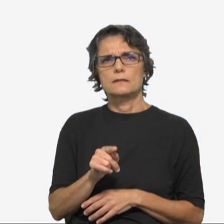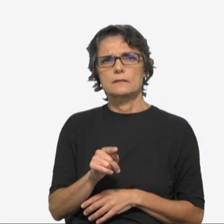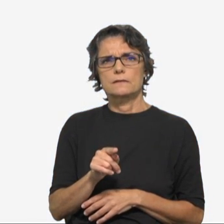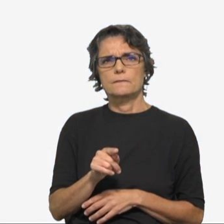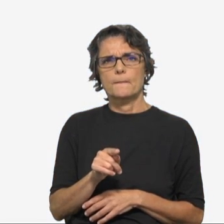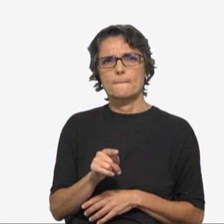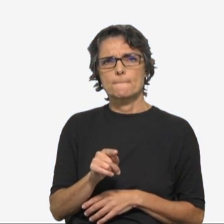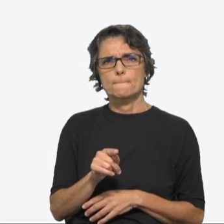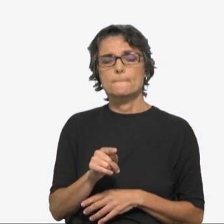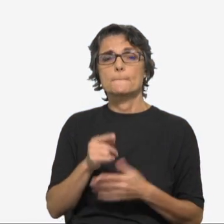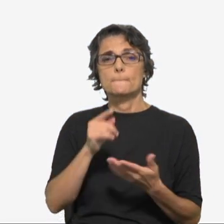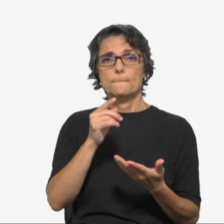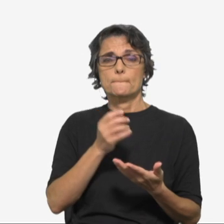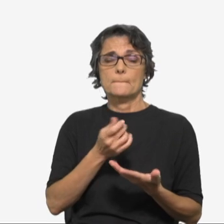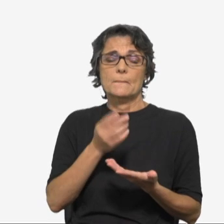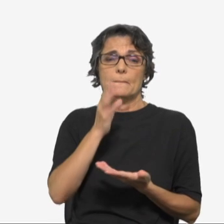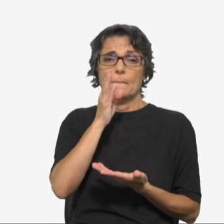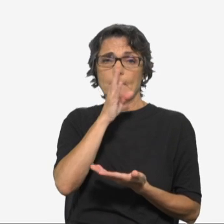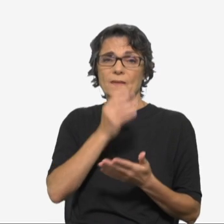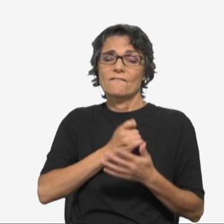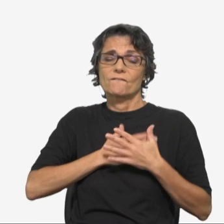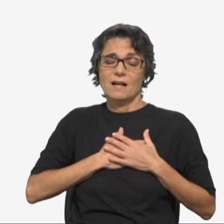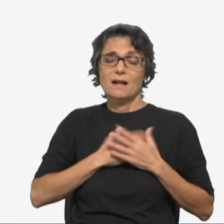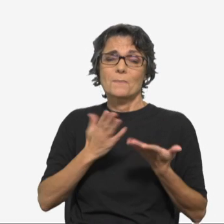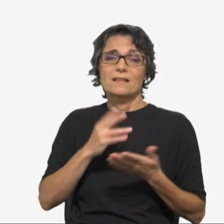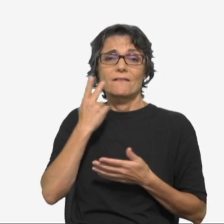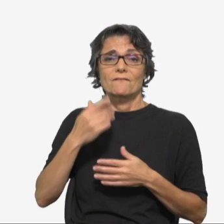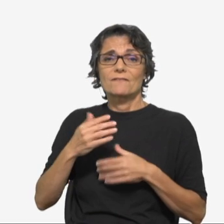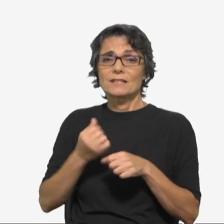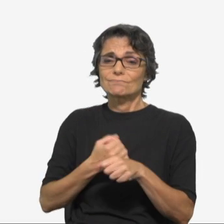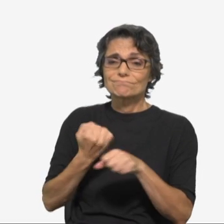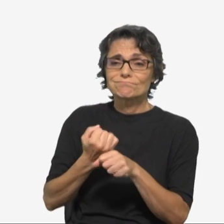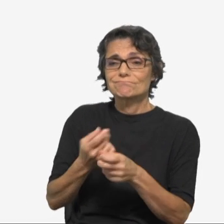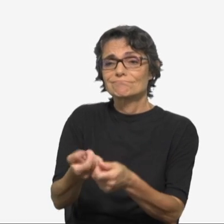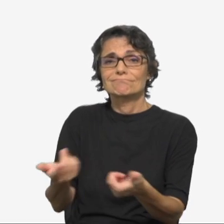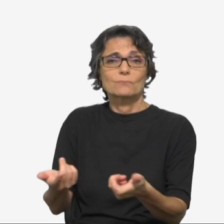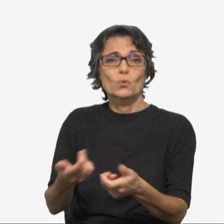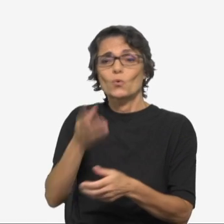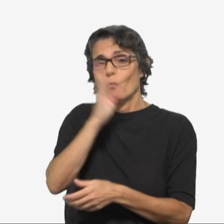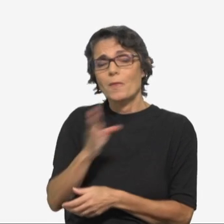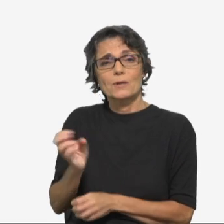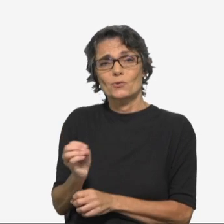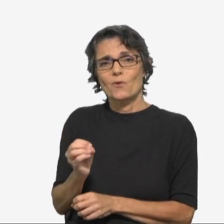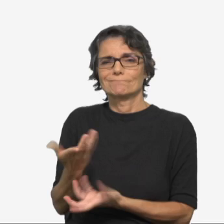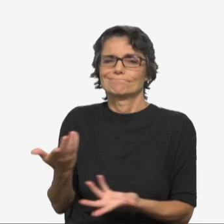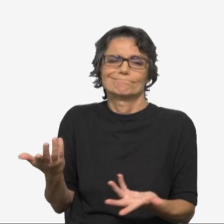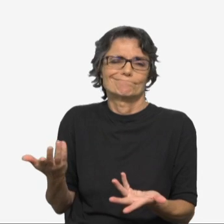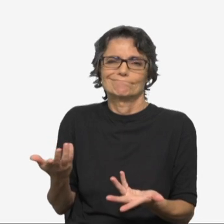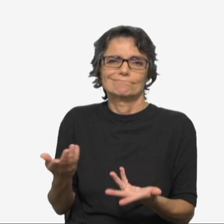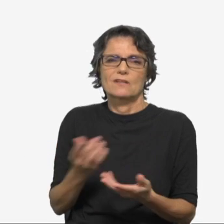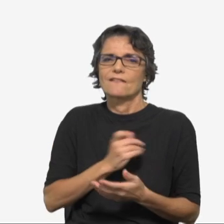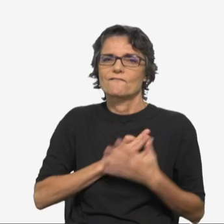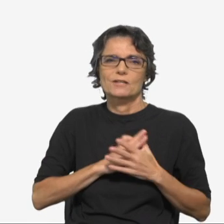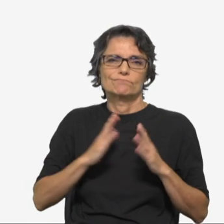uma dimensão muito pragmática também de toda esta paixão. Sim, sem dúvida. Santiago é assim moralista na sua forma, mas ao mesmo tempo